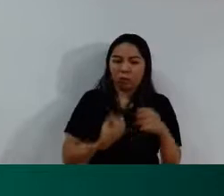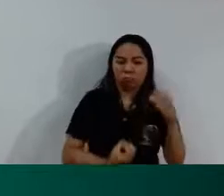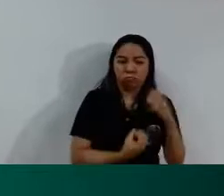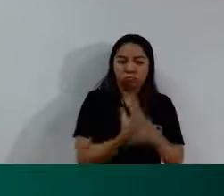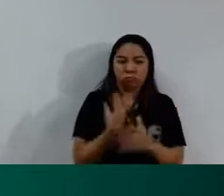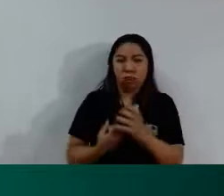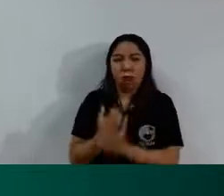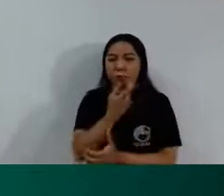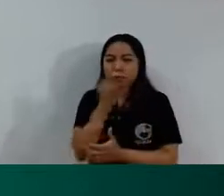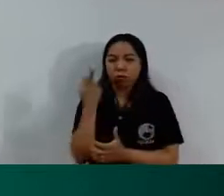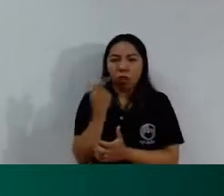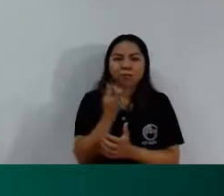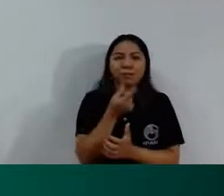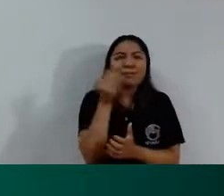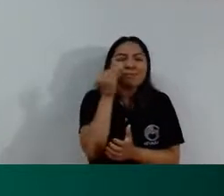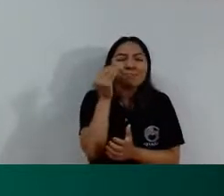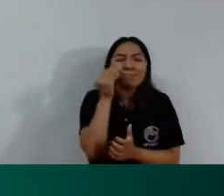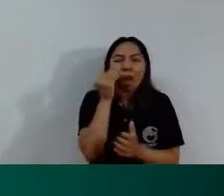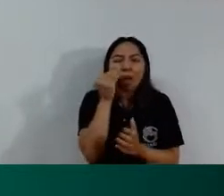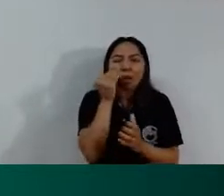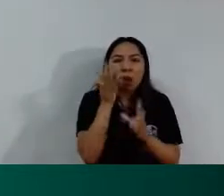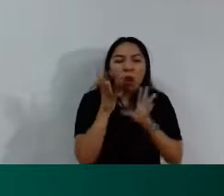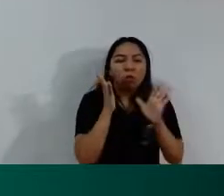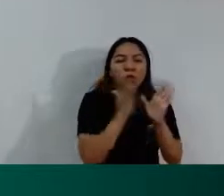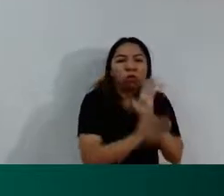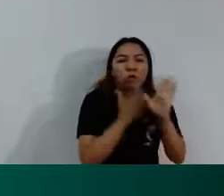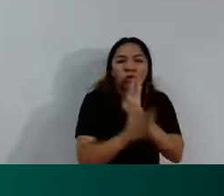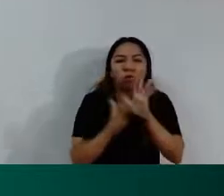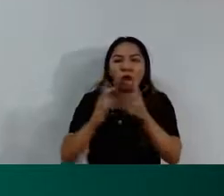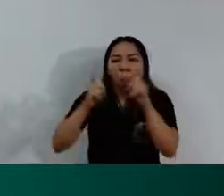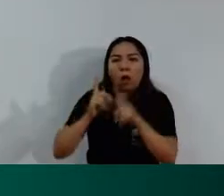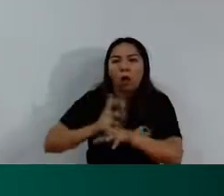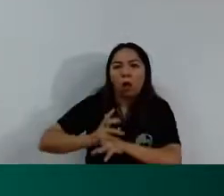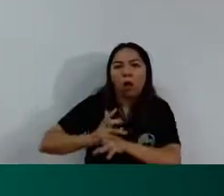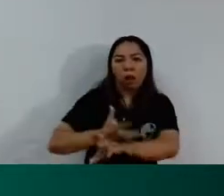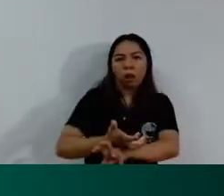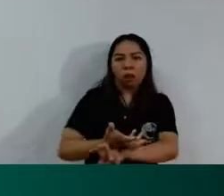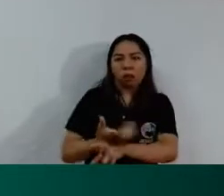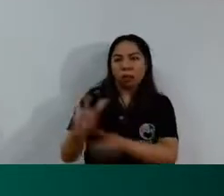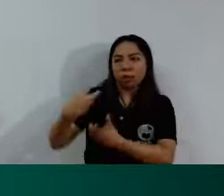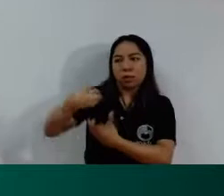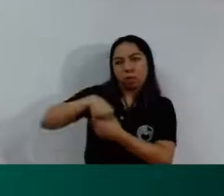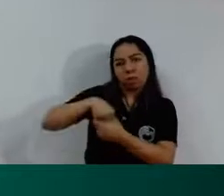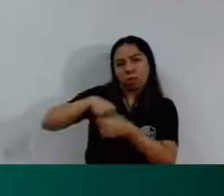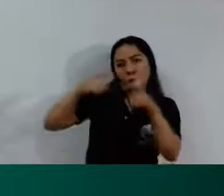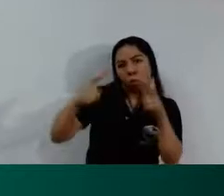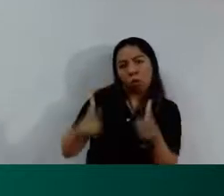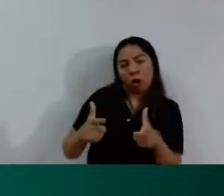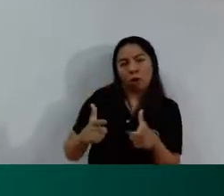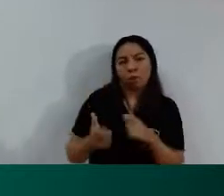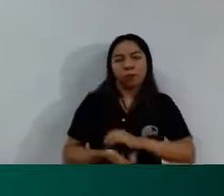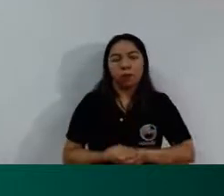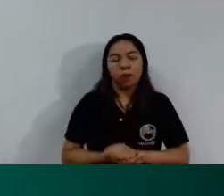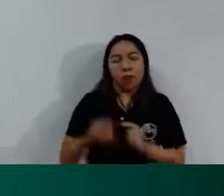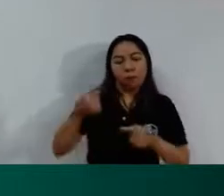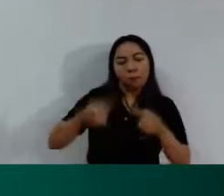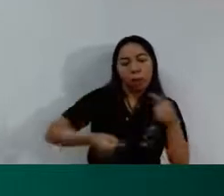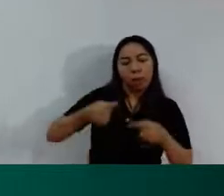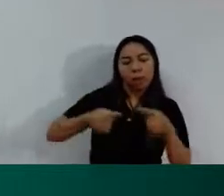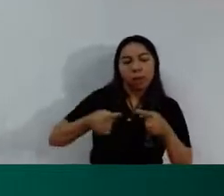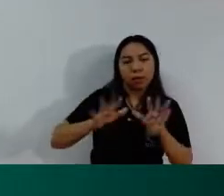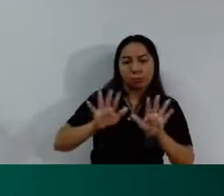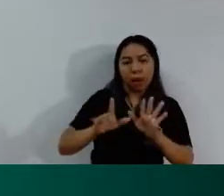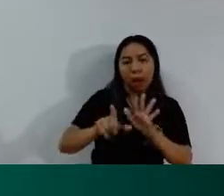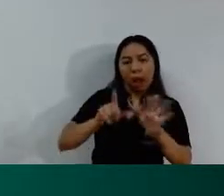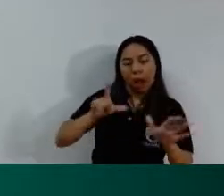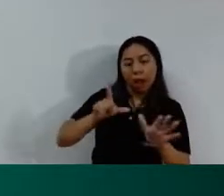fugiram da seca e que foram internados em campos de concentração né uma política antes de